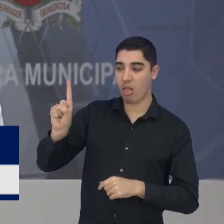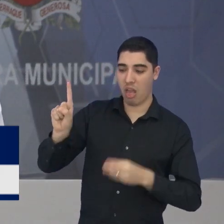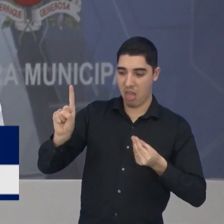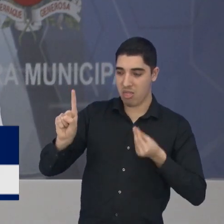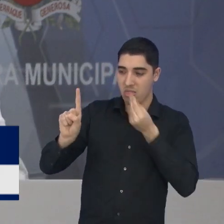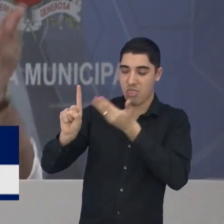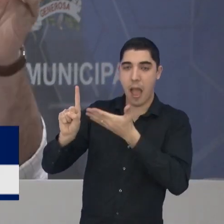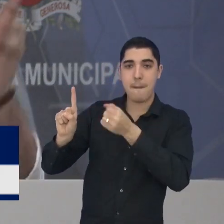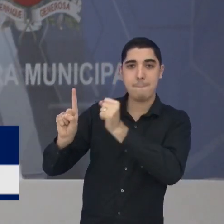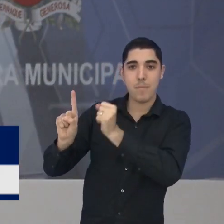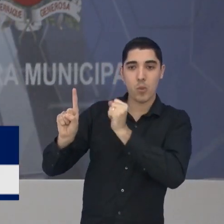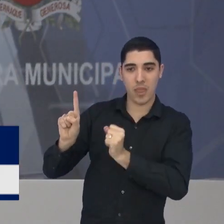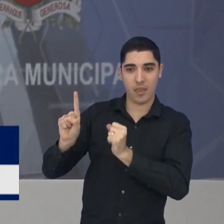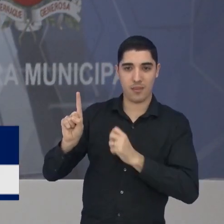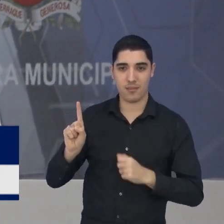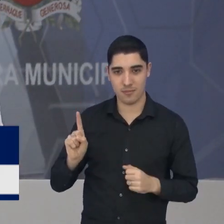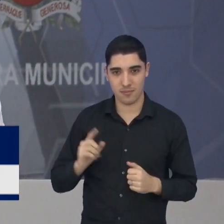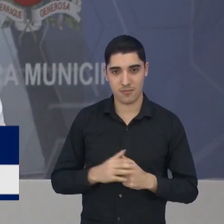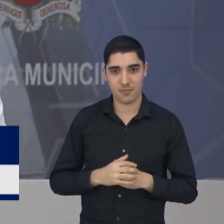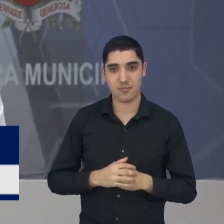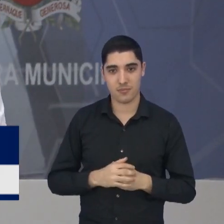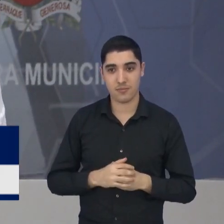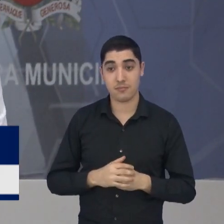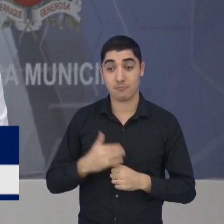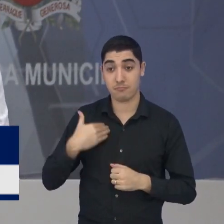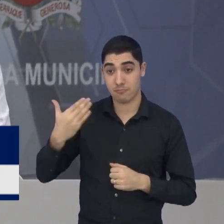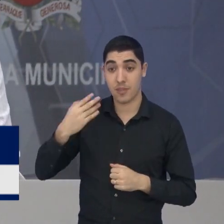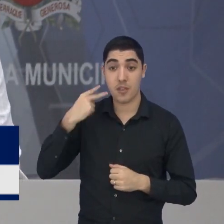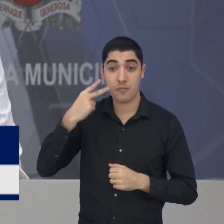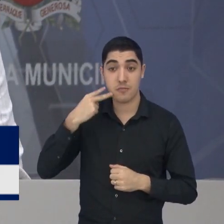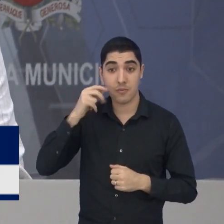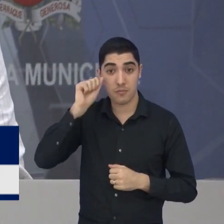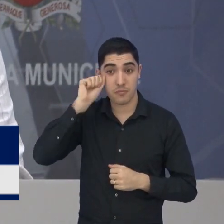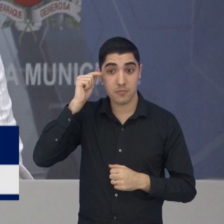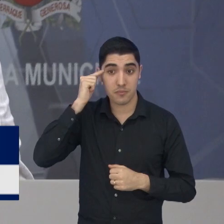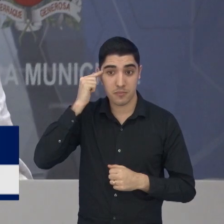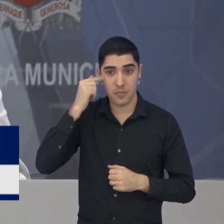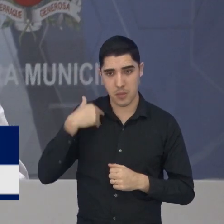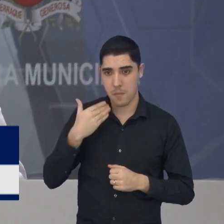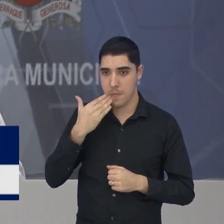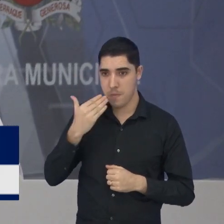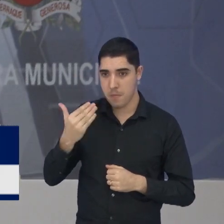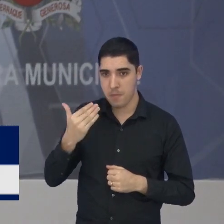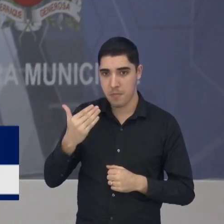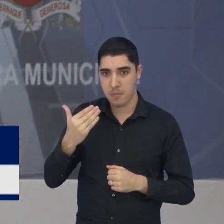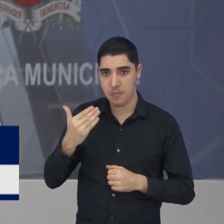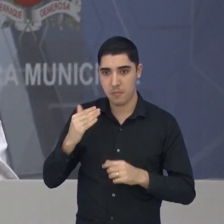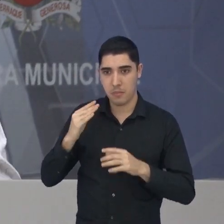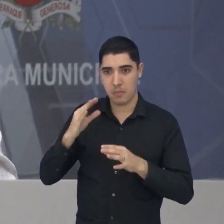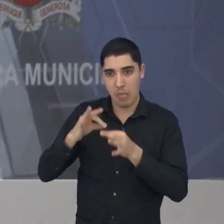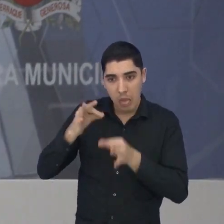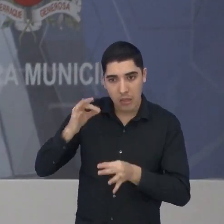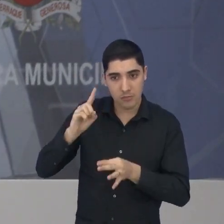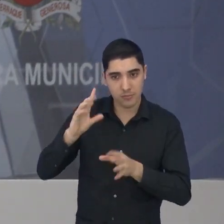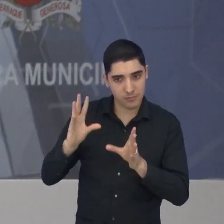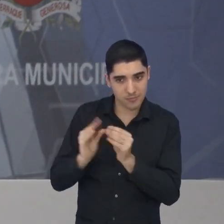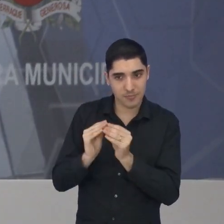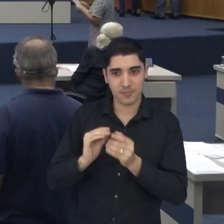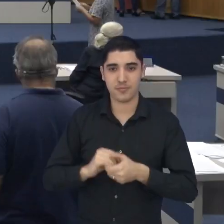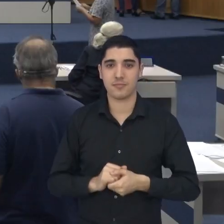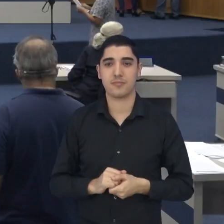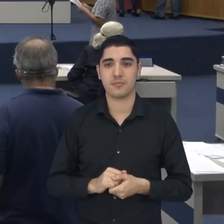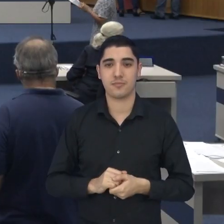de poder. Concedo a parte para a vereadora Amélia, peço que seja, não se alongue tanto.